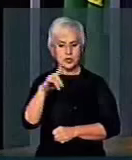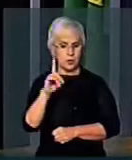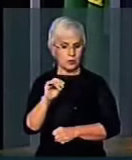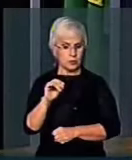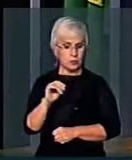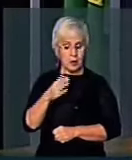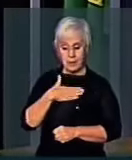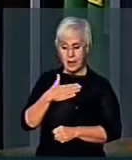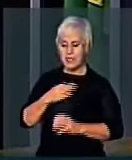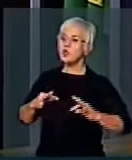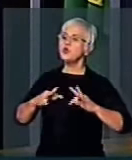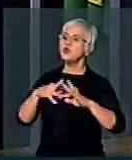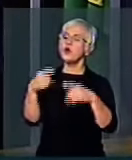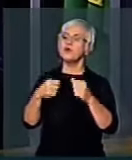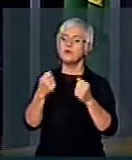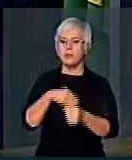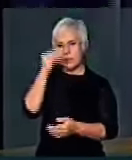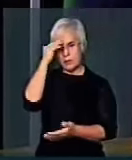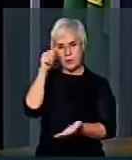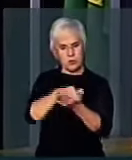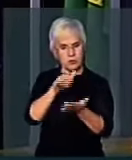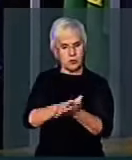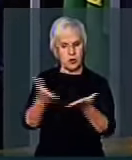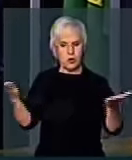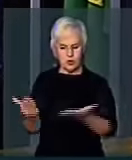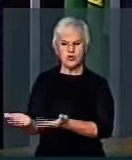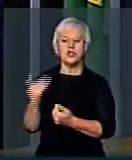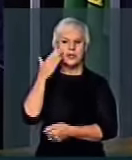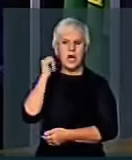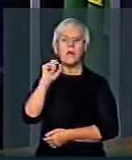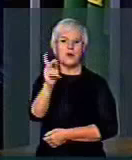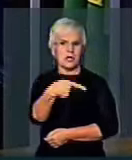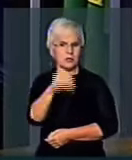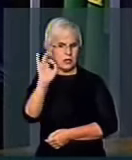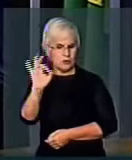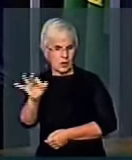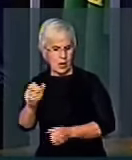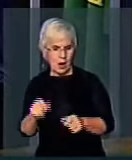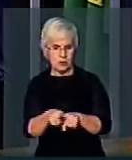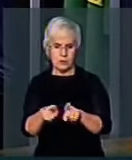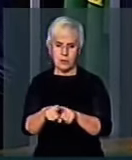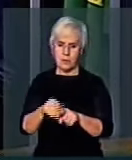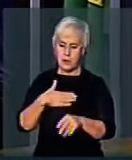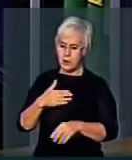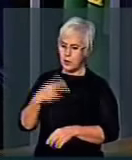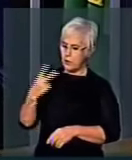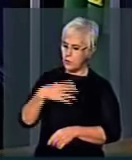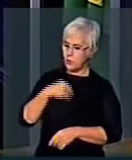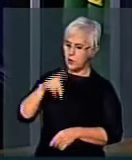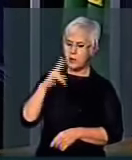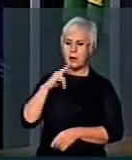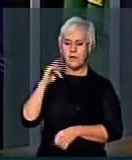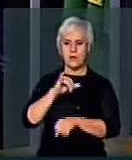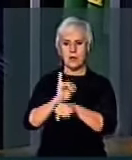hediondo ou não. Hoje o jovem sabe o que é certo e o que é errado. Digo mais, o meu segundo filho, que é vereador